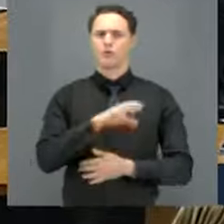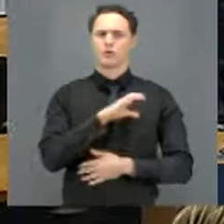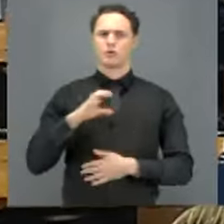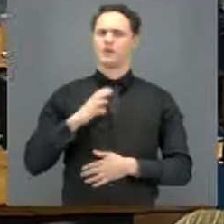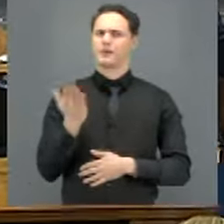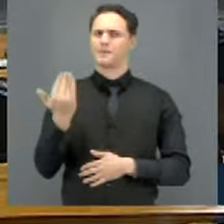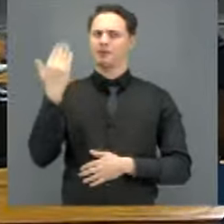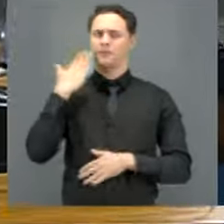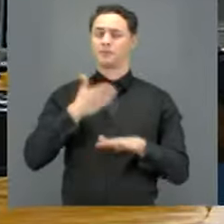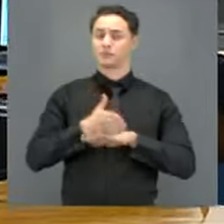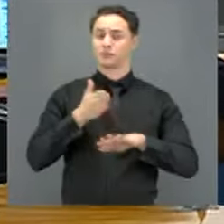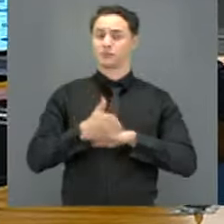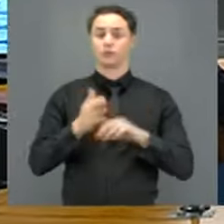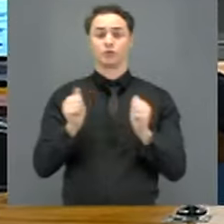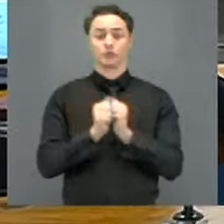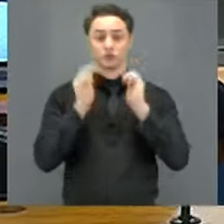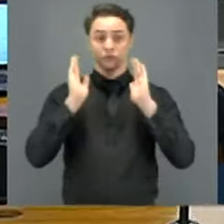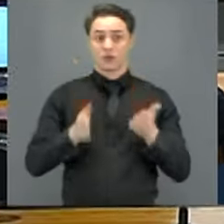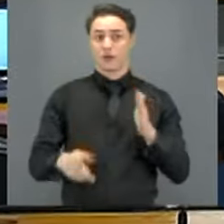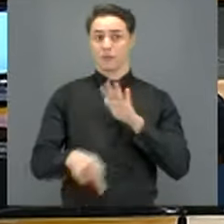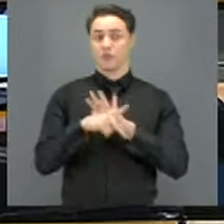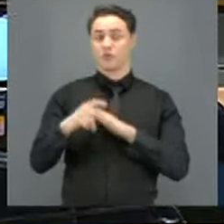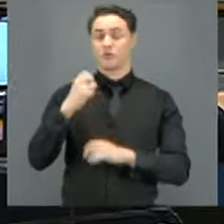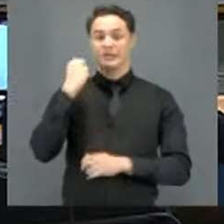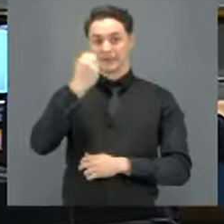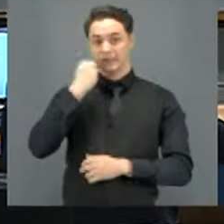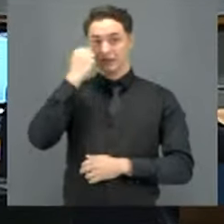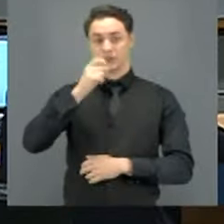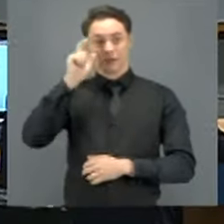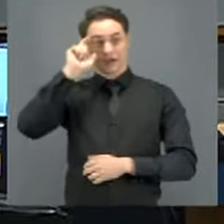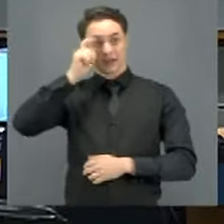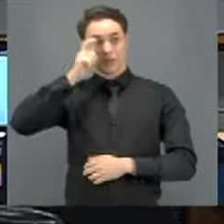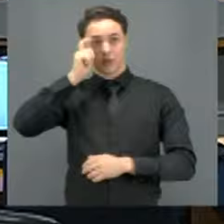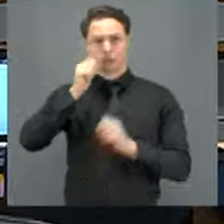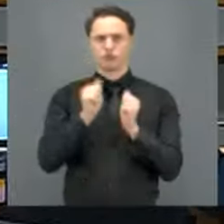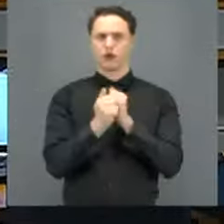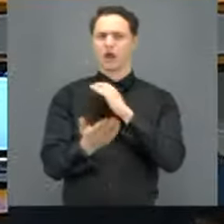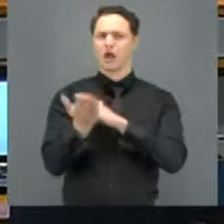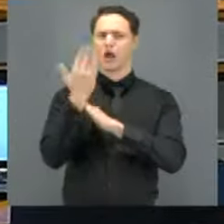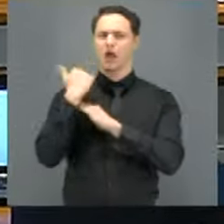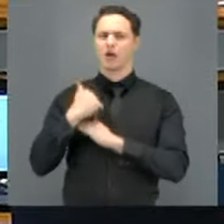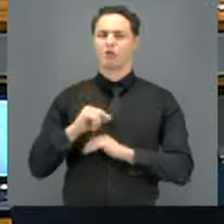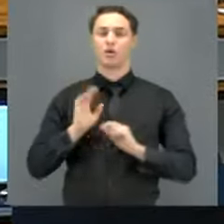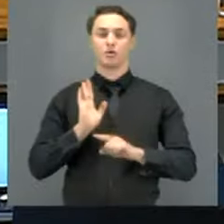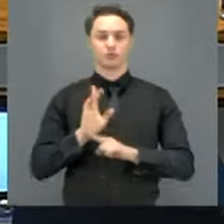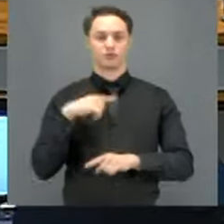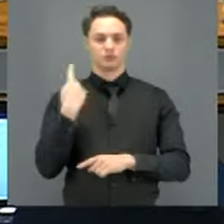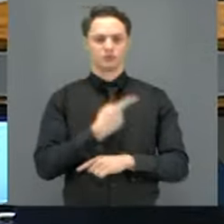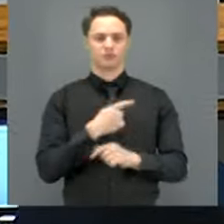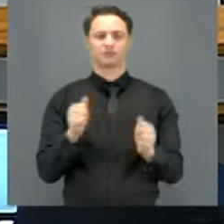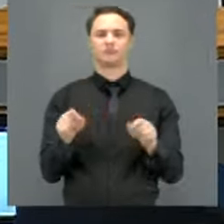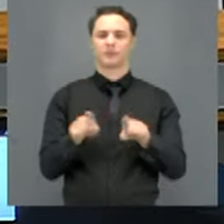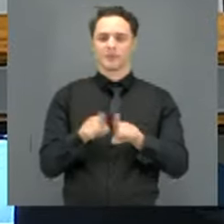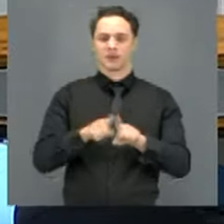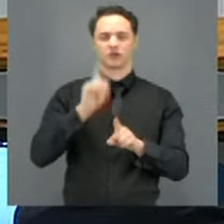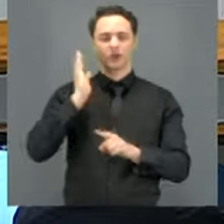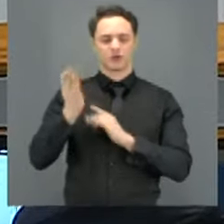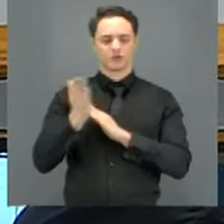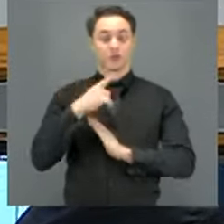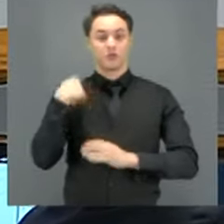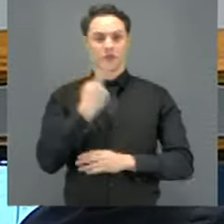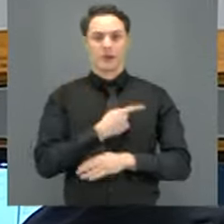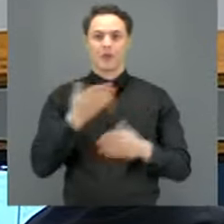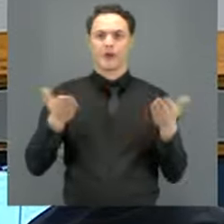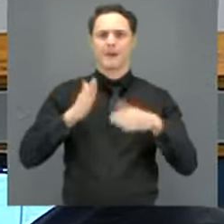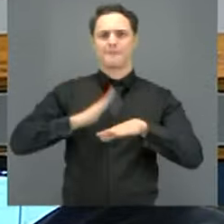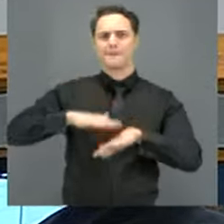participado. A assessoria da senadora Damares está nos ajudando desde o começo, então o gabinete dela já estava nos ajudando e agora mais